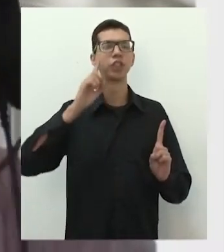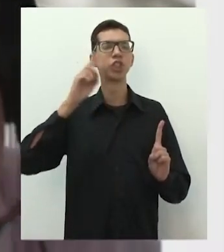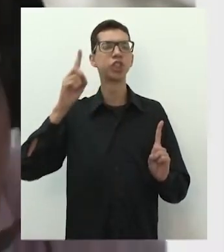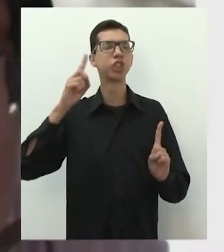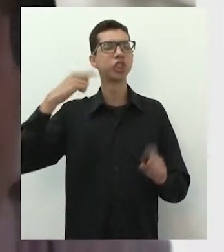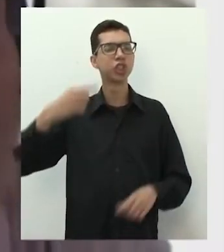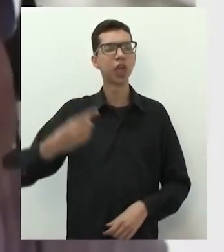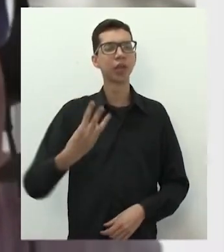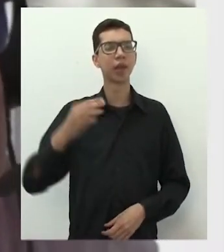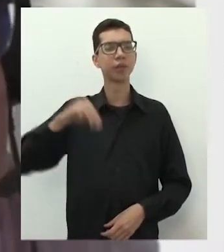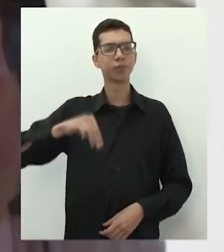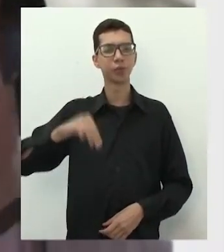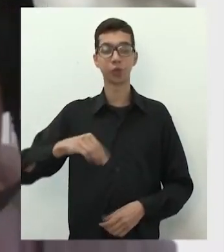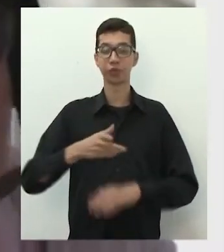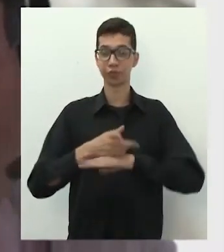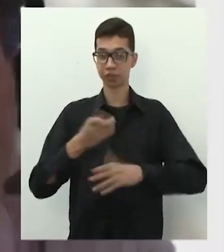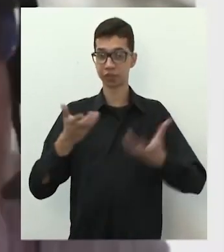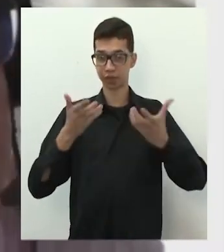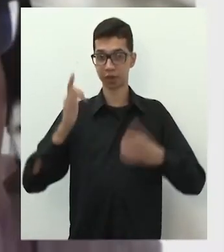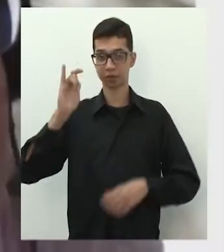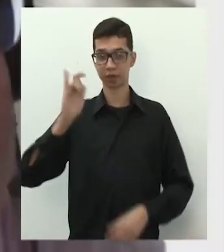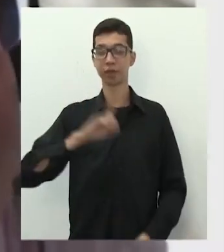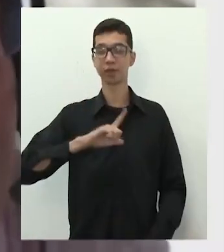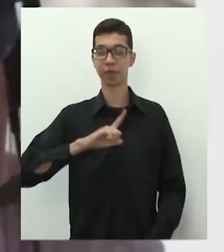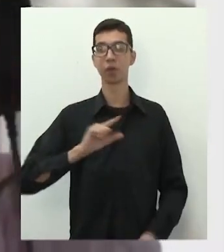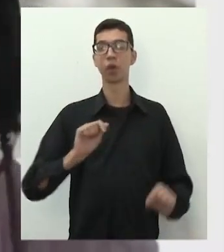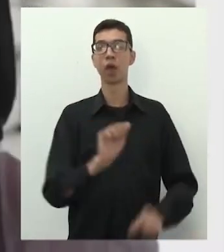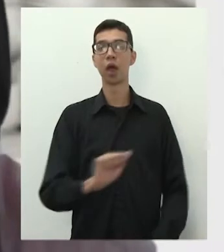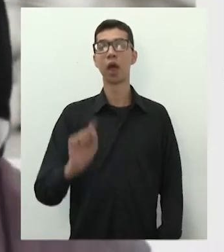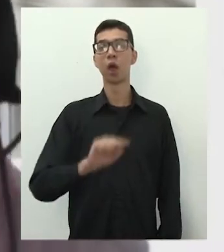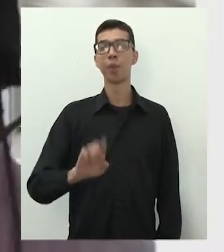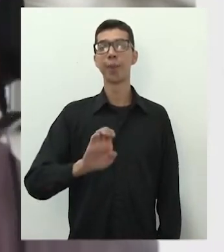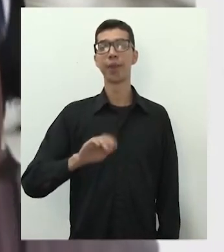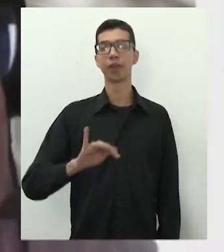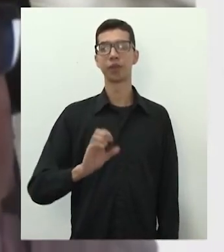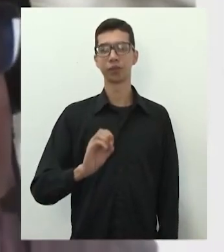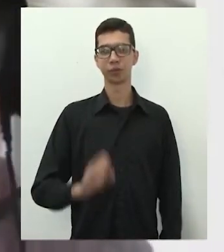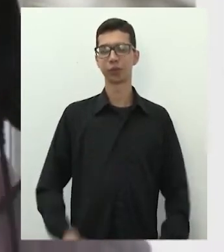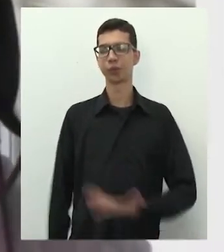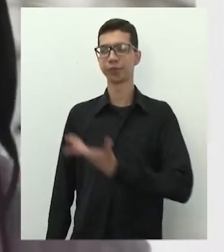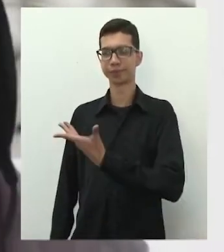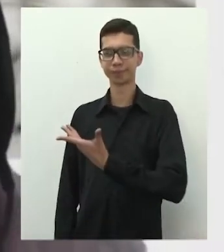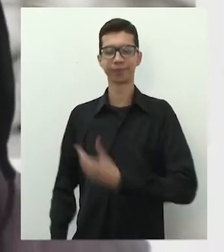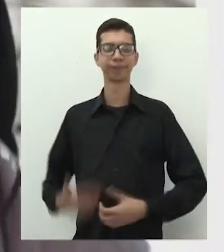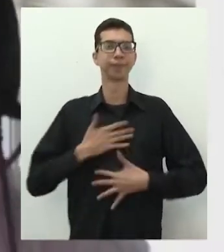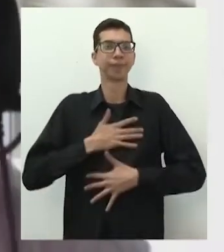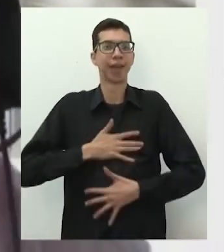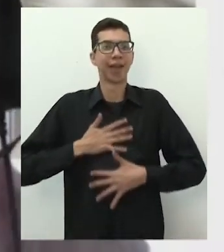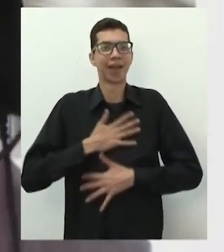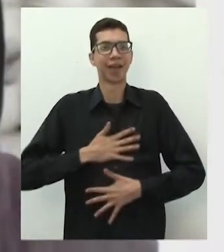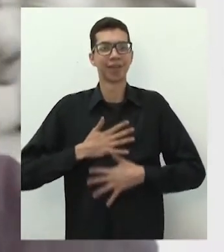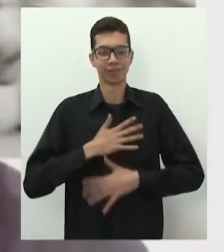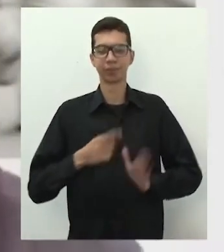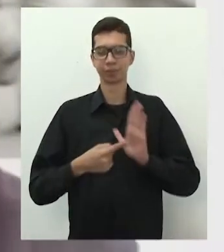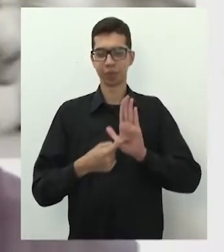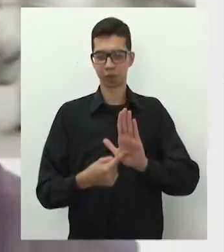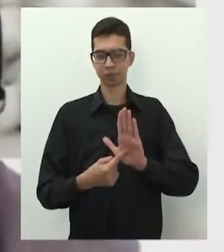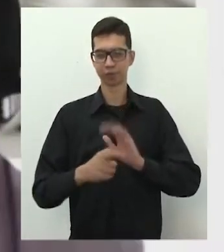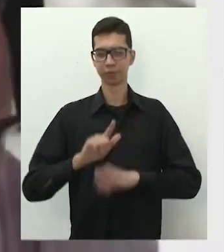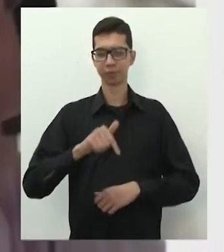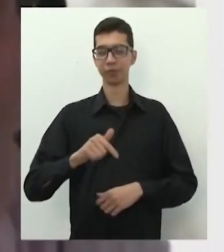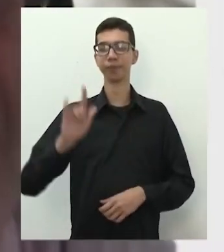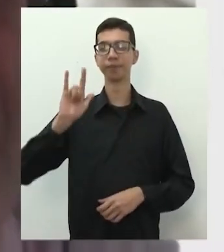para, junto com vocês, pensarmos em caminhos, pensarmos em saída. Deixa eu fazer só uma pequena propaganda,